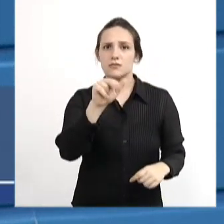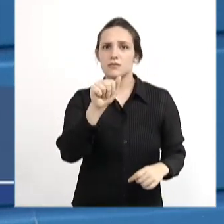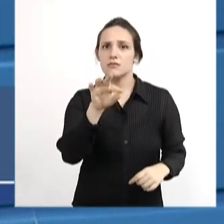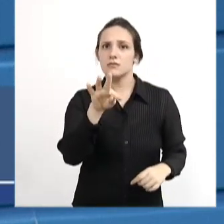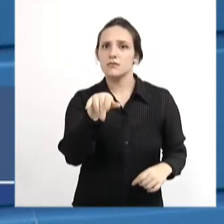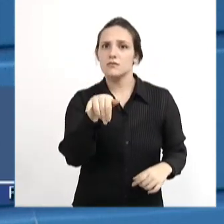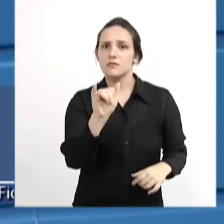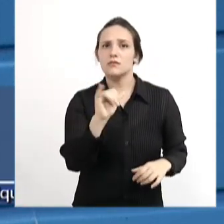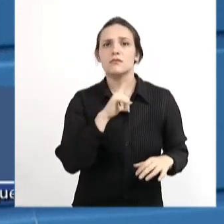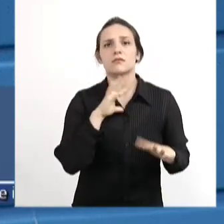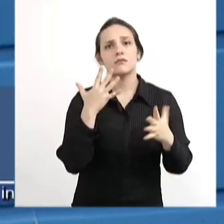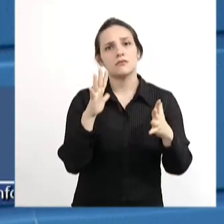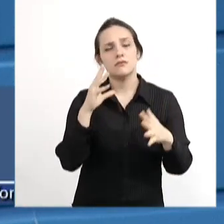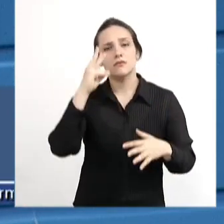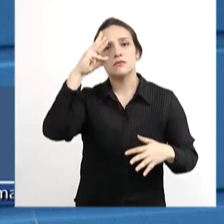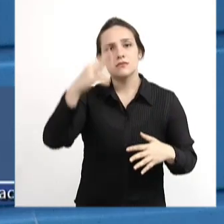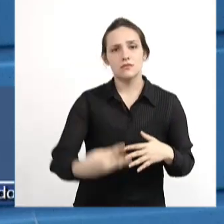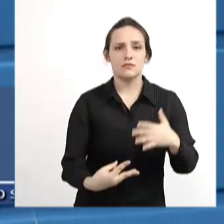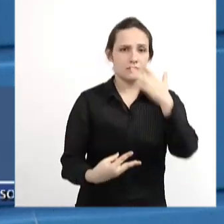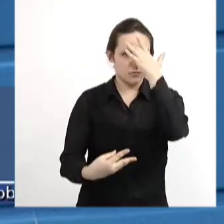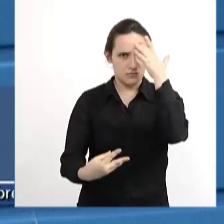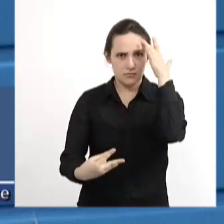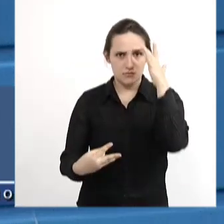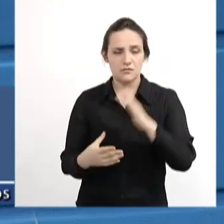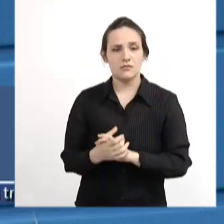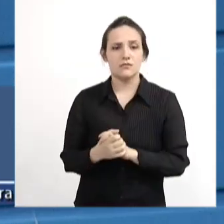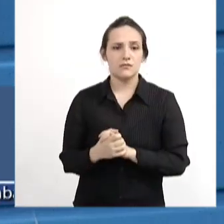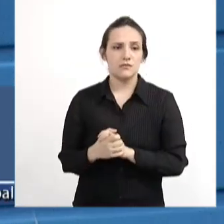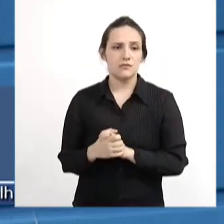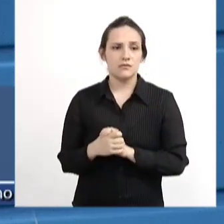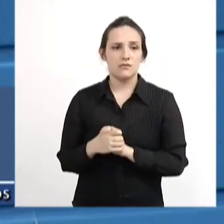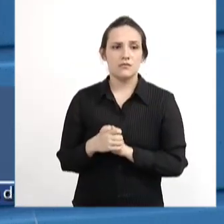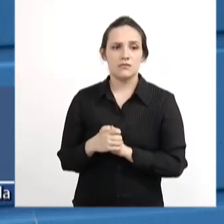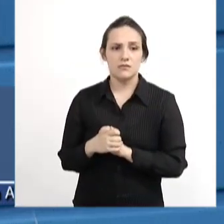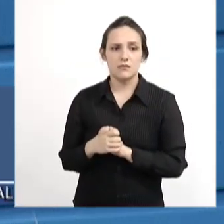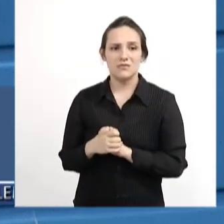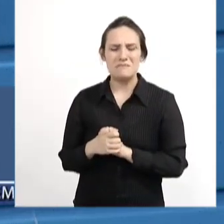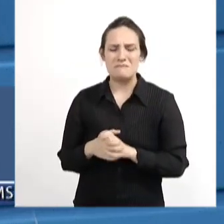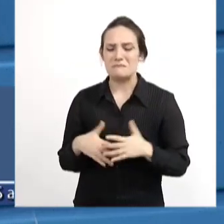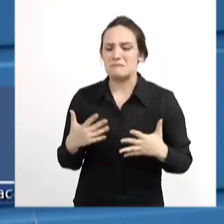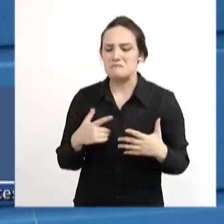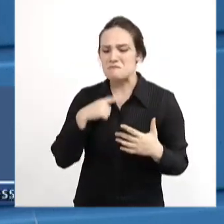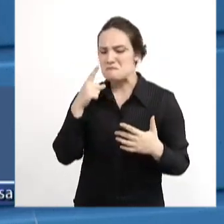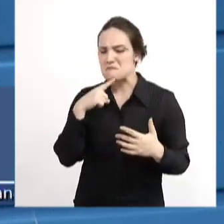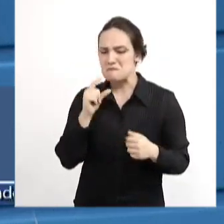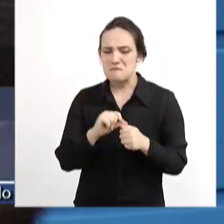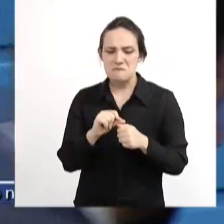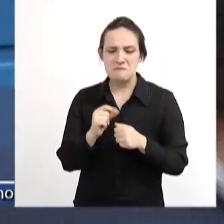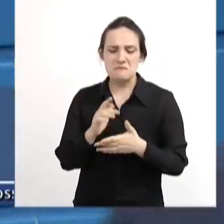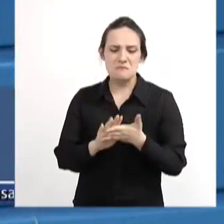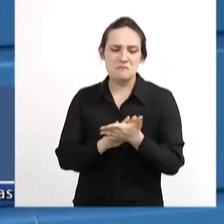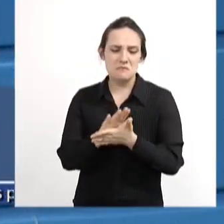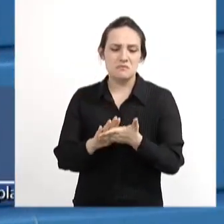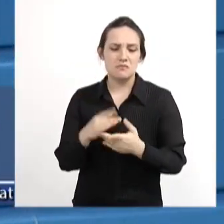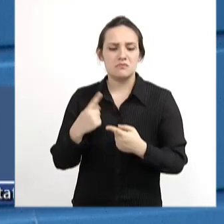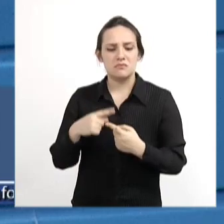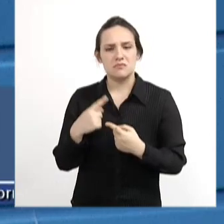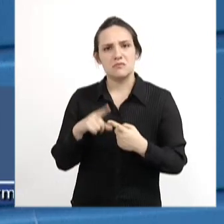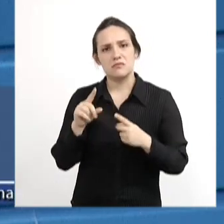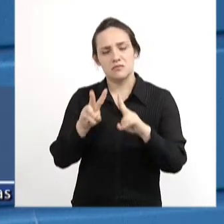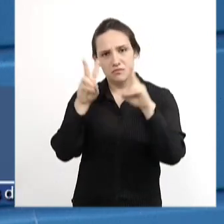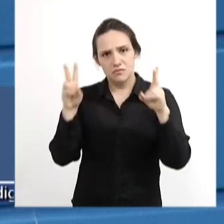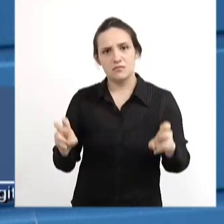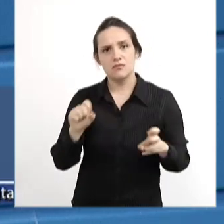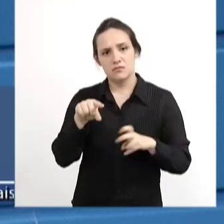mil pessoas nesta dependência e travado nos seus negócios em razão do assunto que